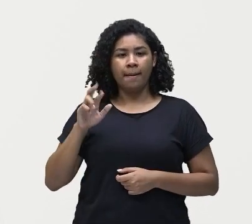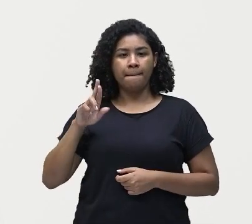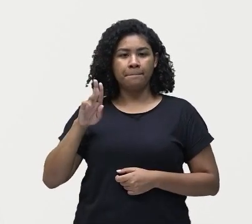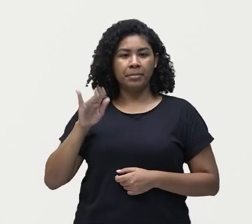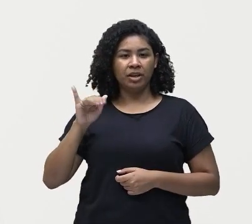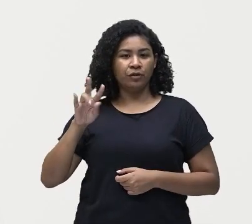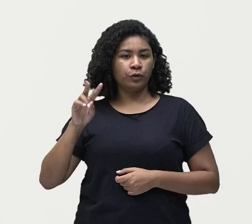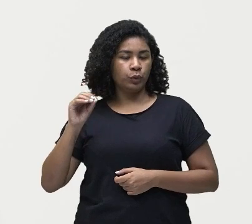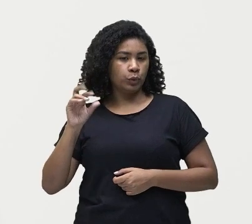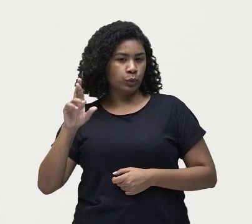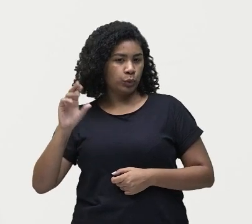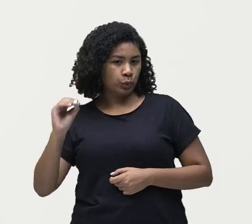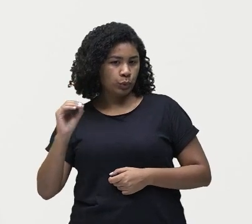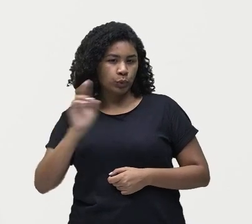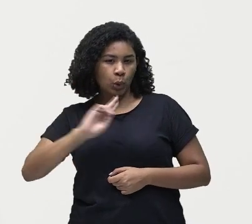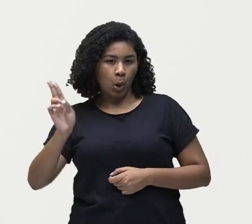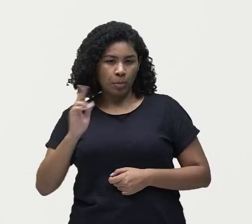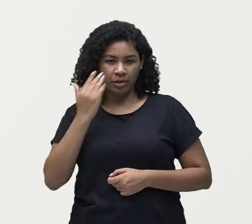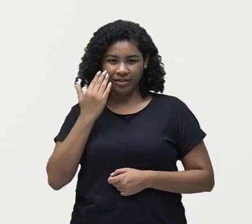podem